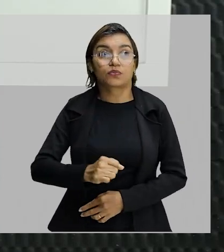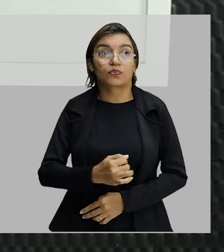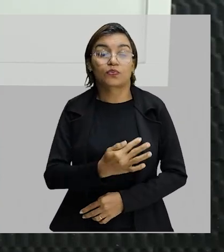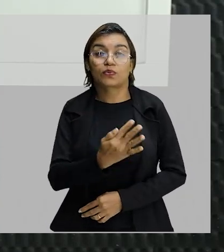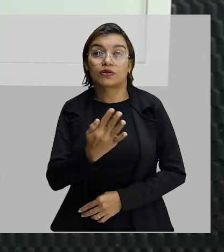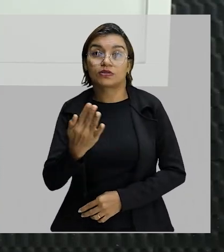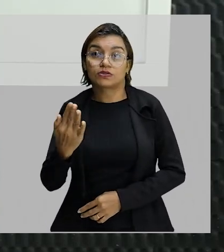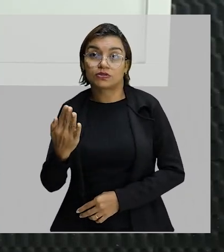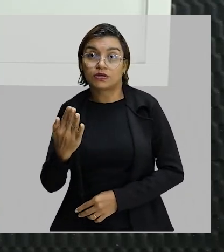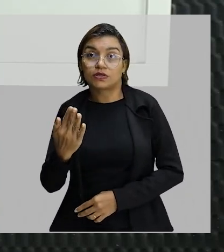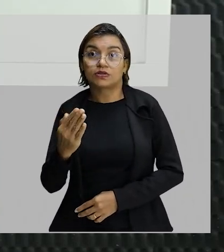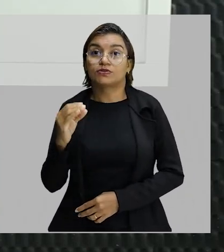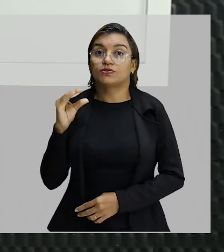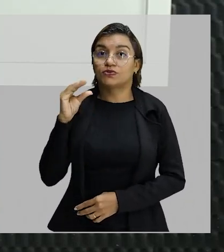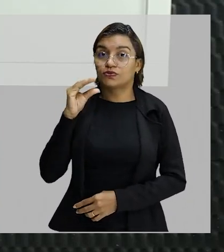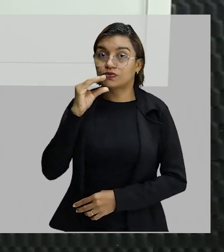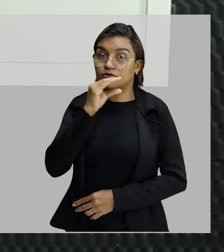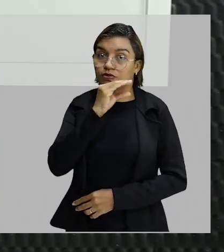de calor